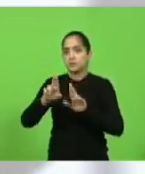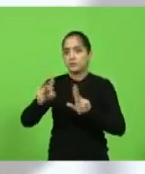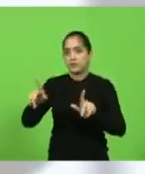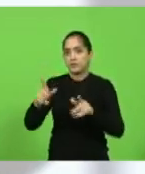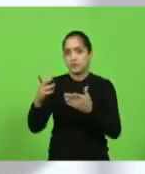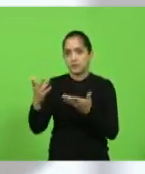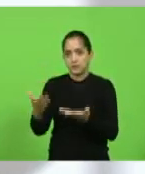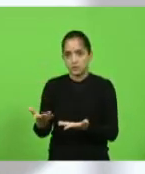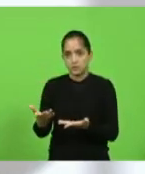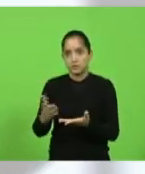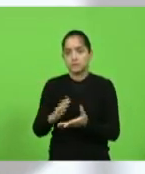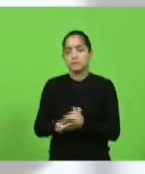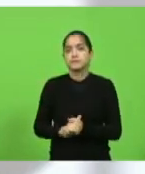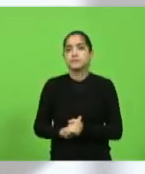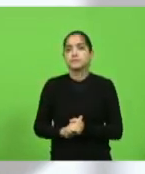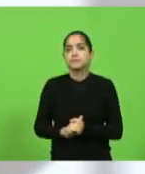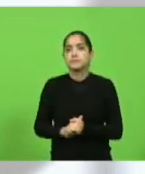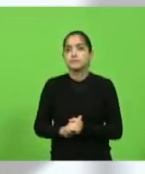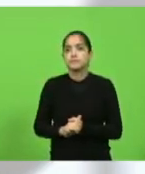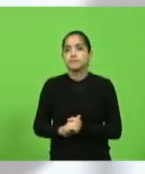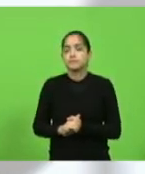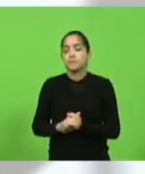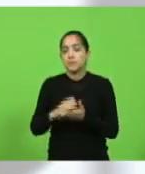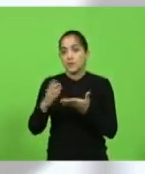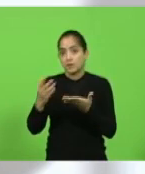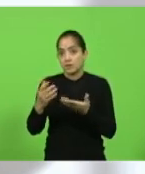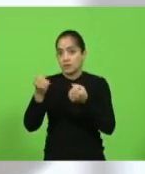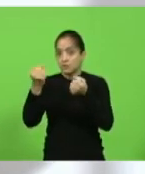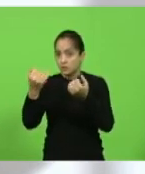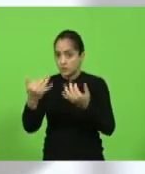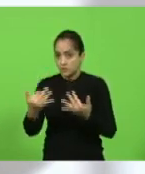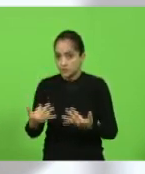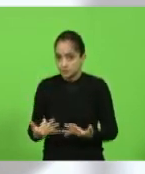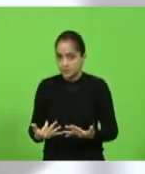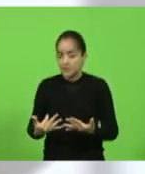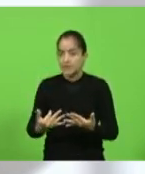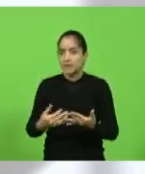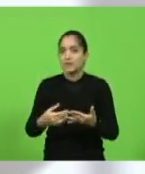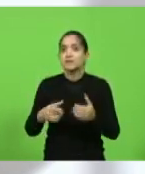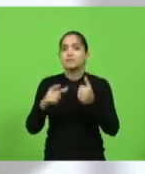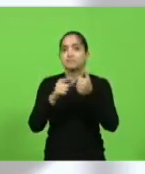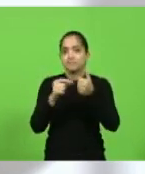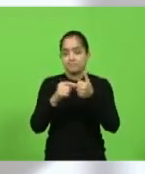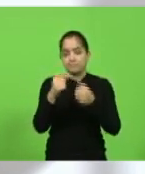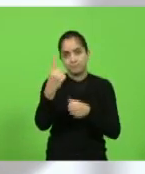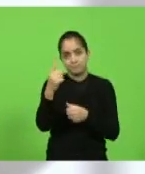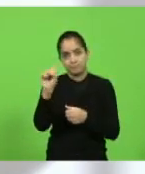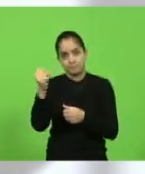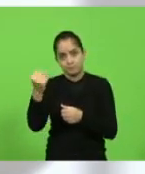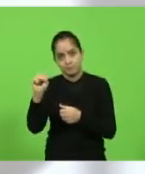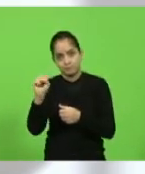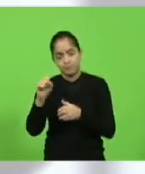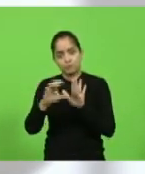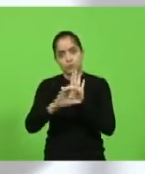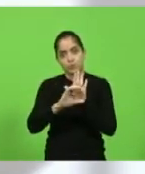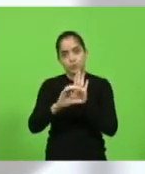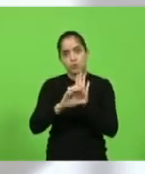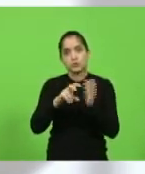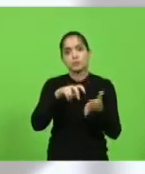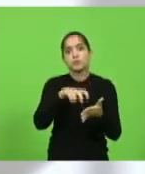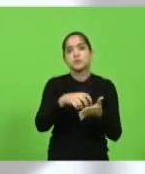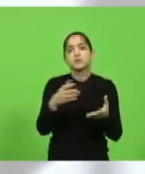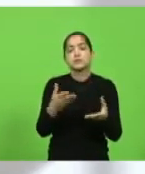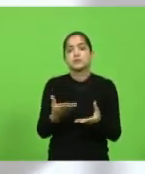plenamente passível de mutação, a exemplo do que eu já trouxe no artigo 18 do Código de Processo Penal.